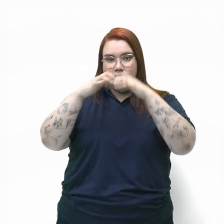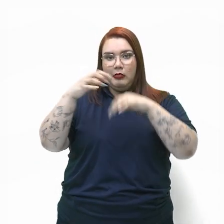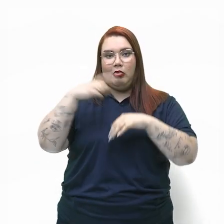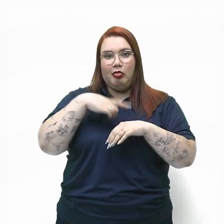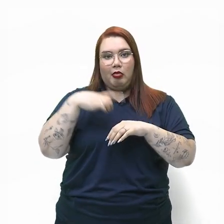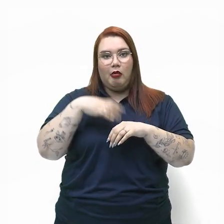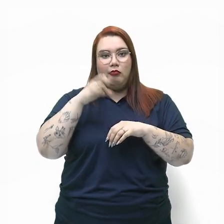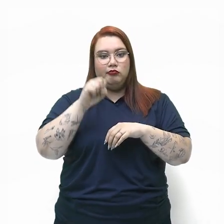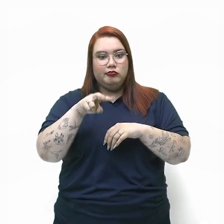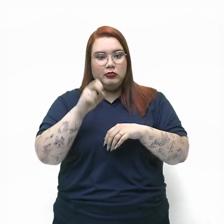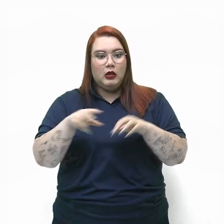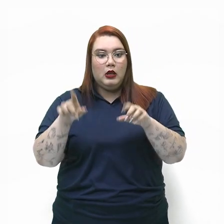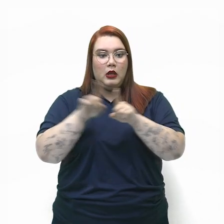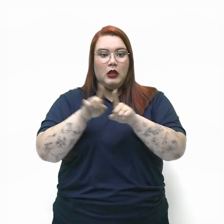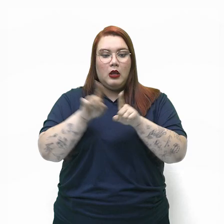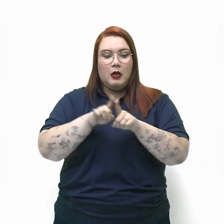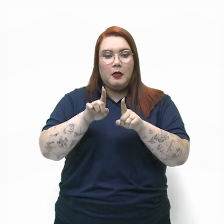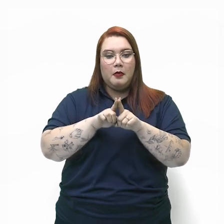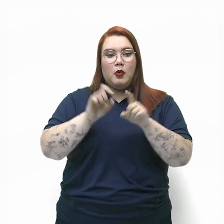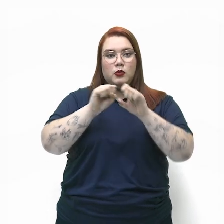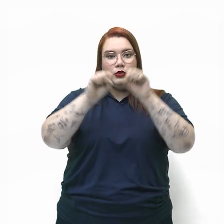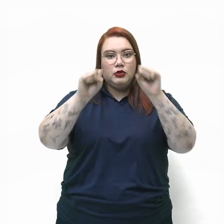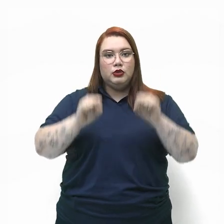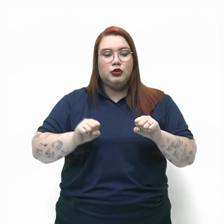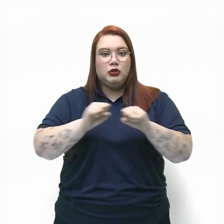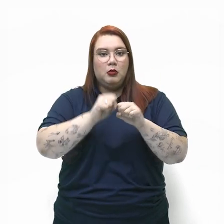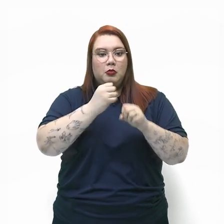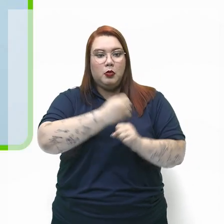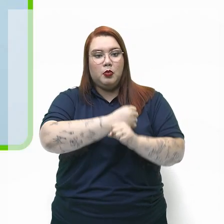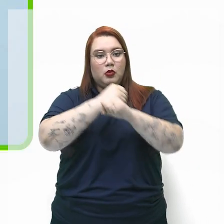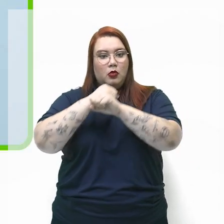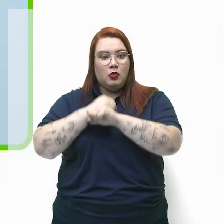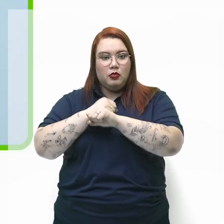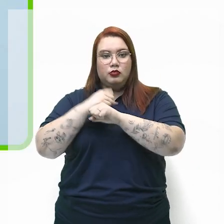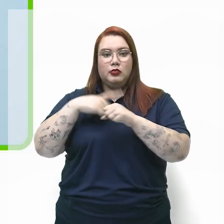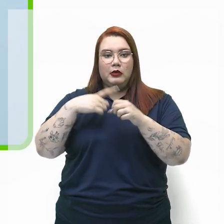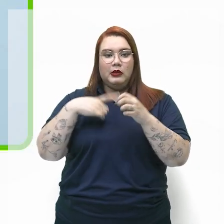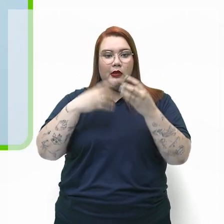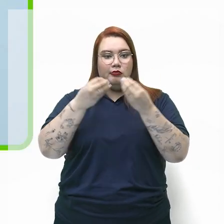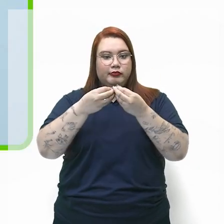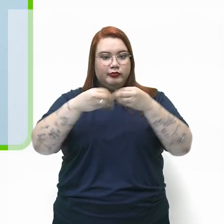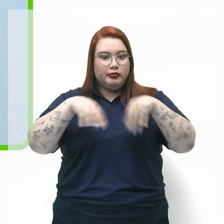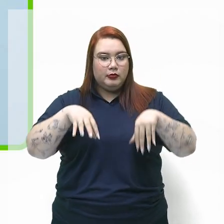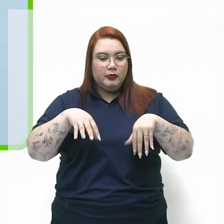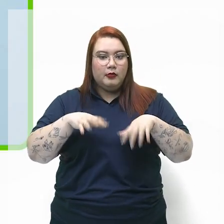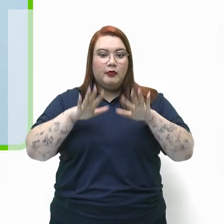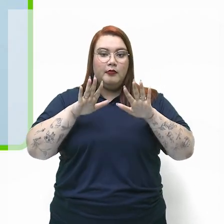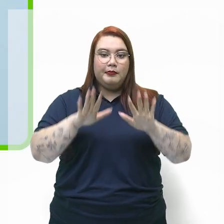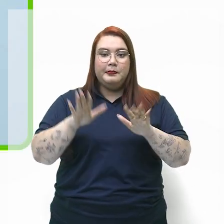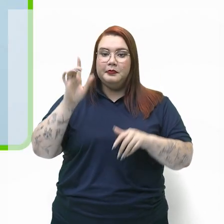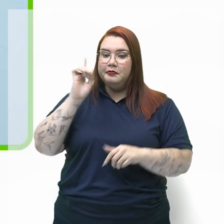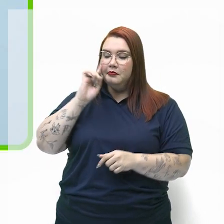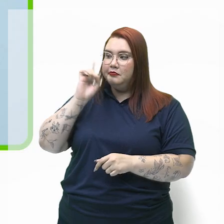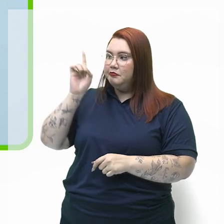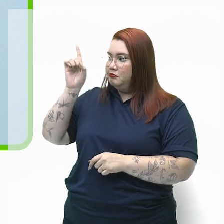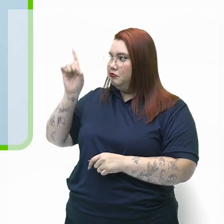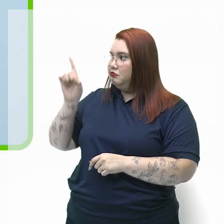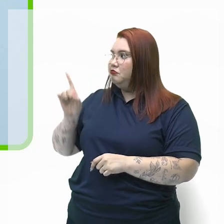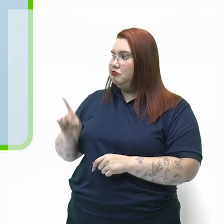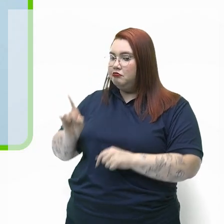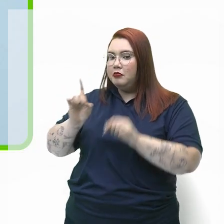sistema imune, tá certo? E aí, na próxima imagem, nós vamos observar, né, uma representação de